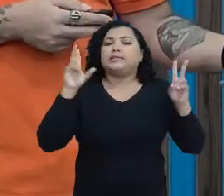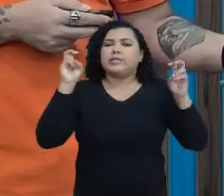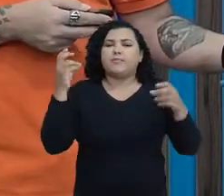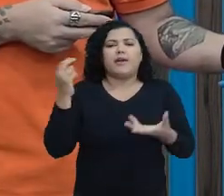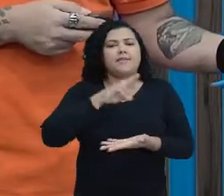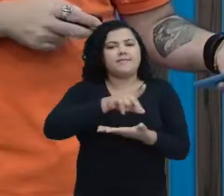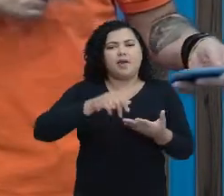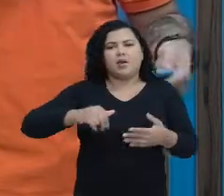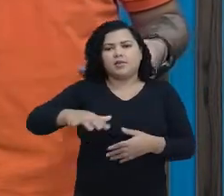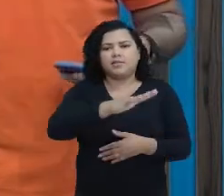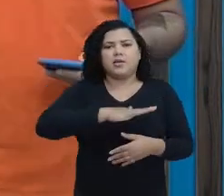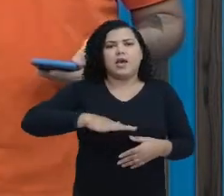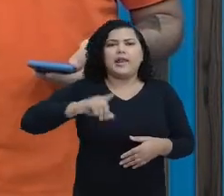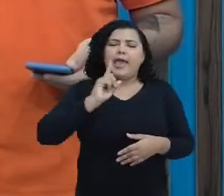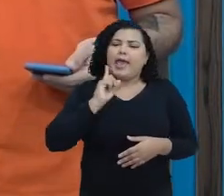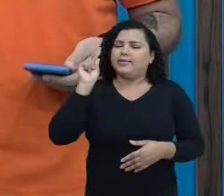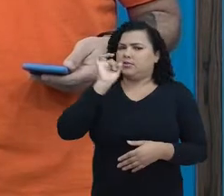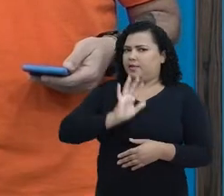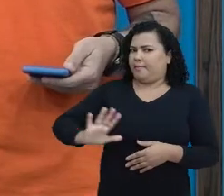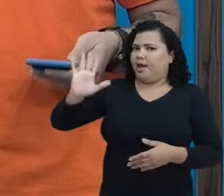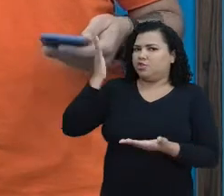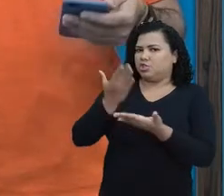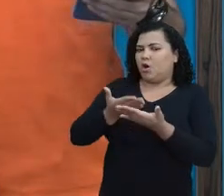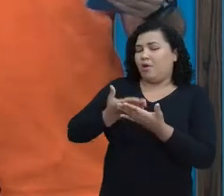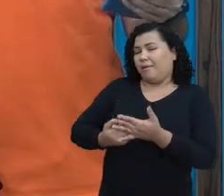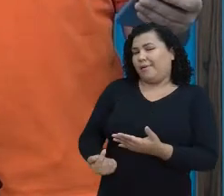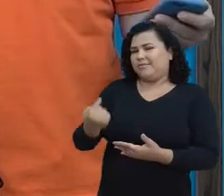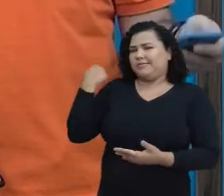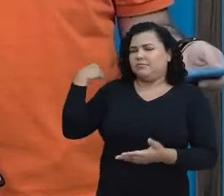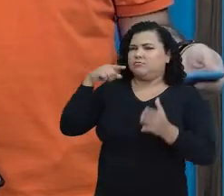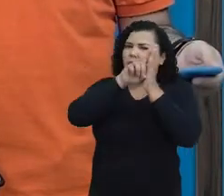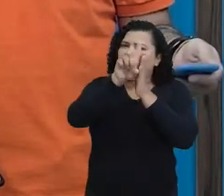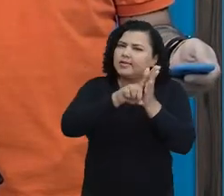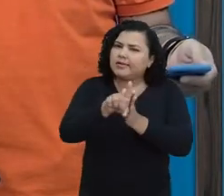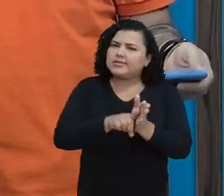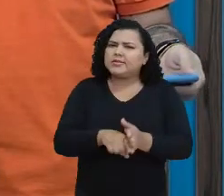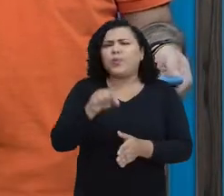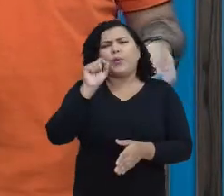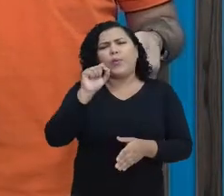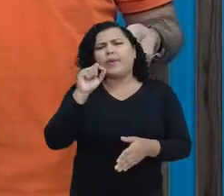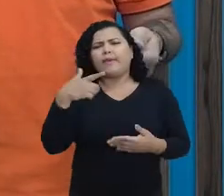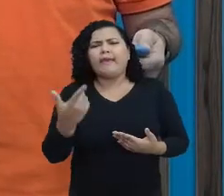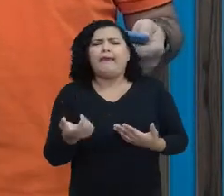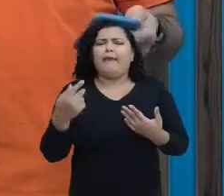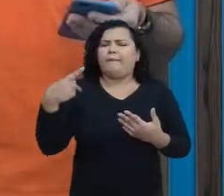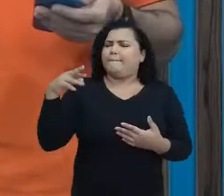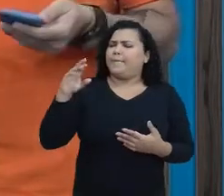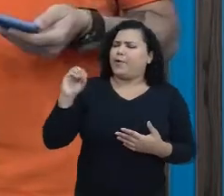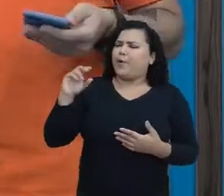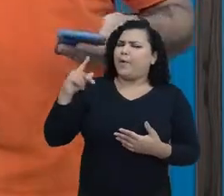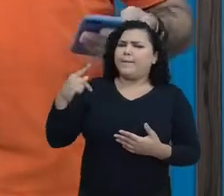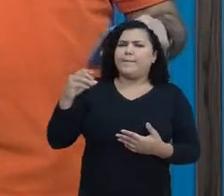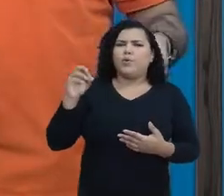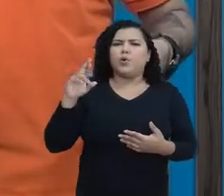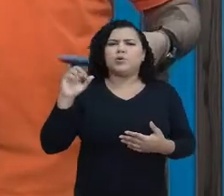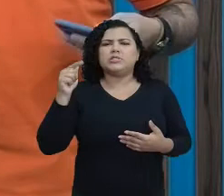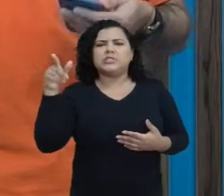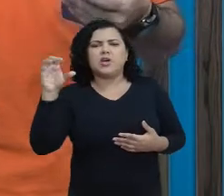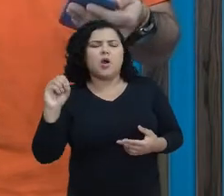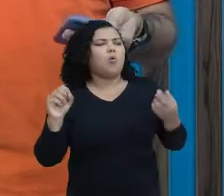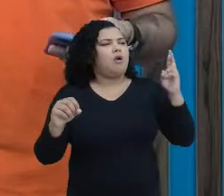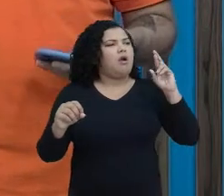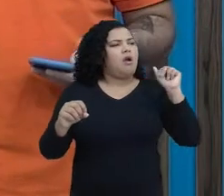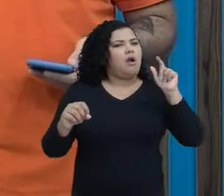trouxe na aula anterior, né? De analisar o que é uma razão, o que é uma proporção, como é que eu comparo razões e